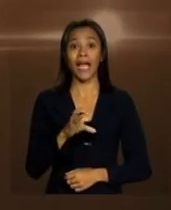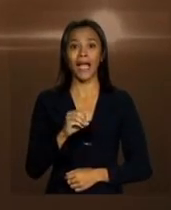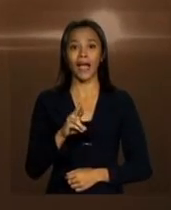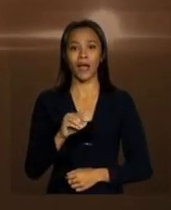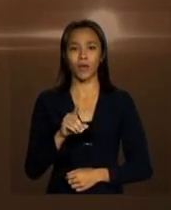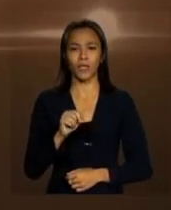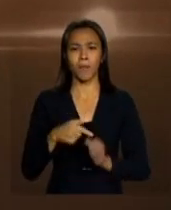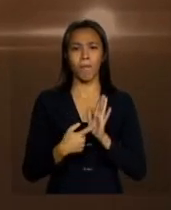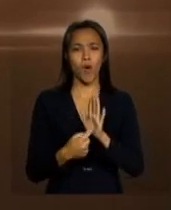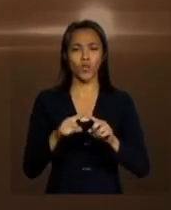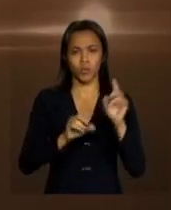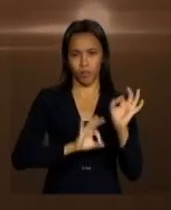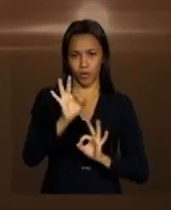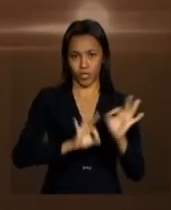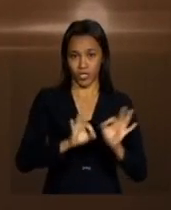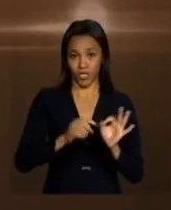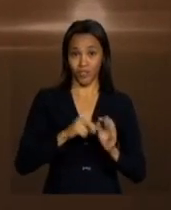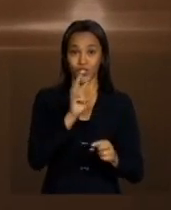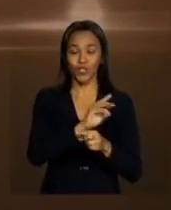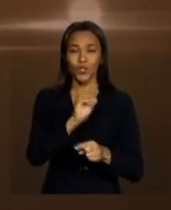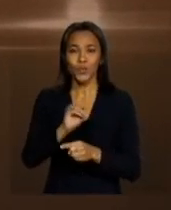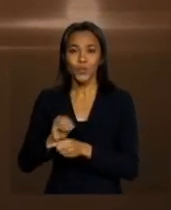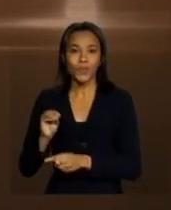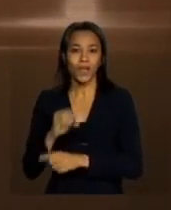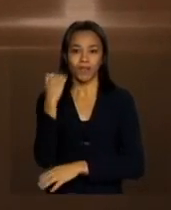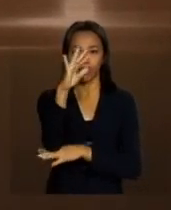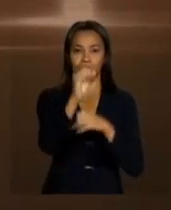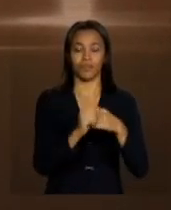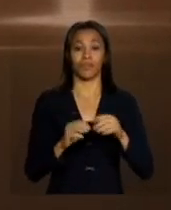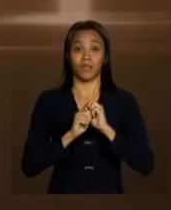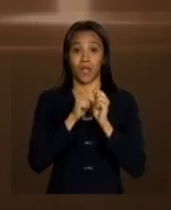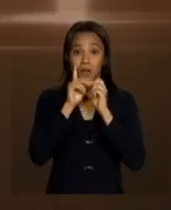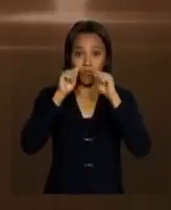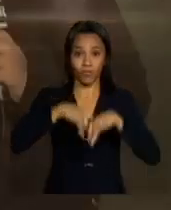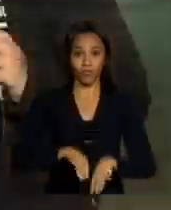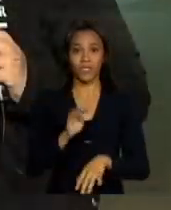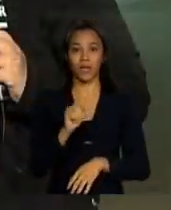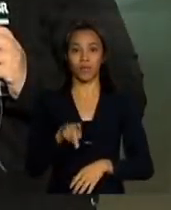mostra projetos de educação ambiental da usina hidrelétrica de Itaipu.